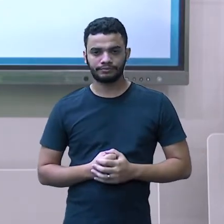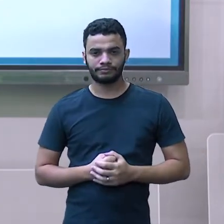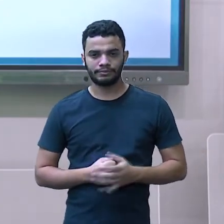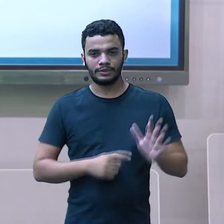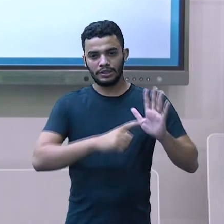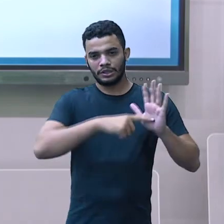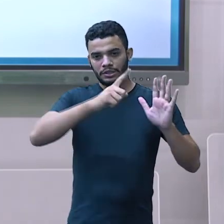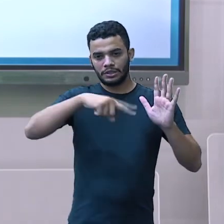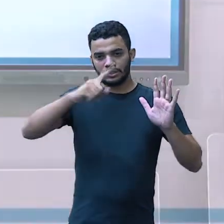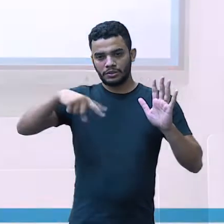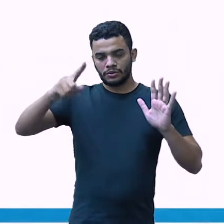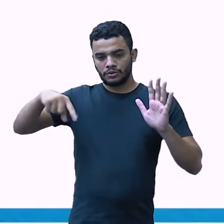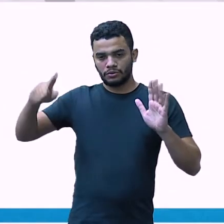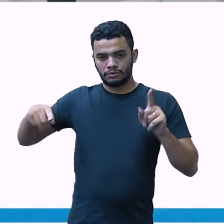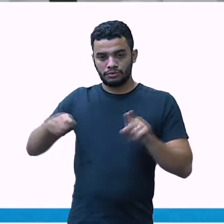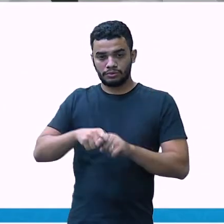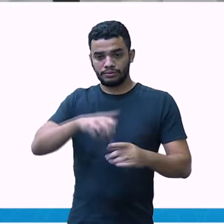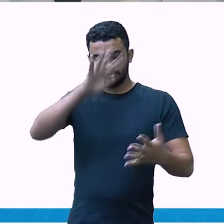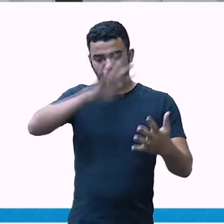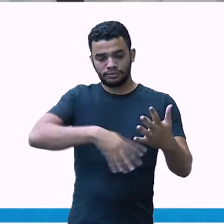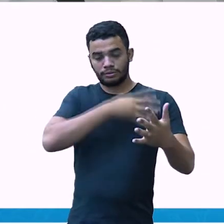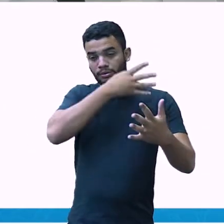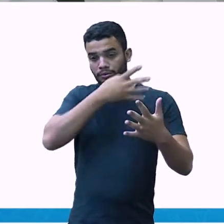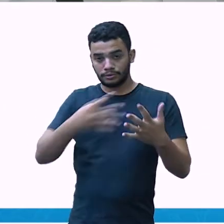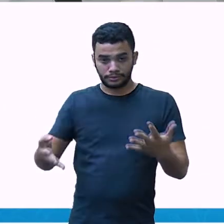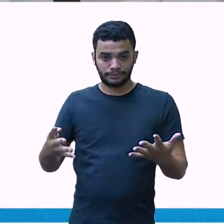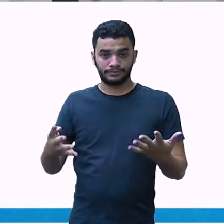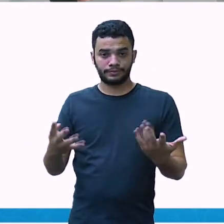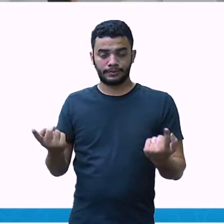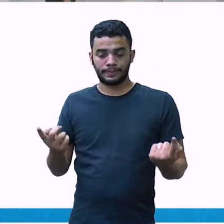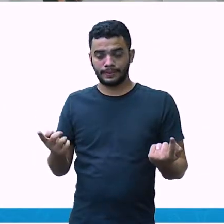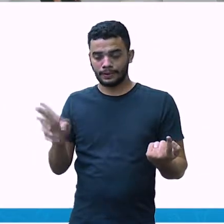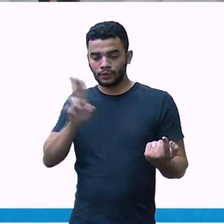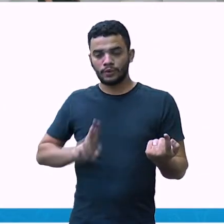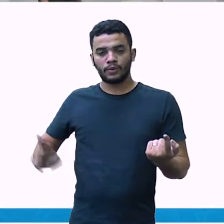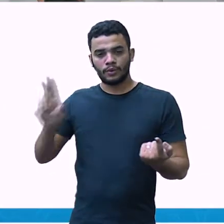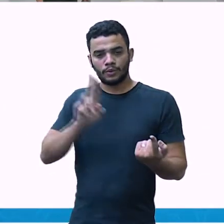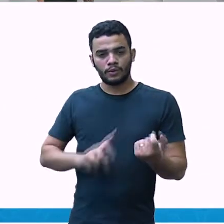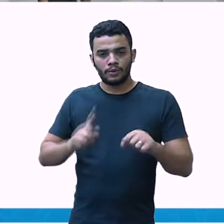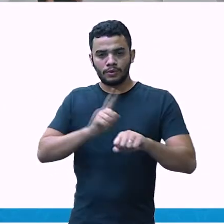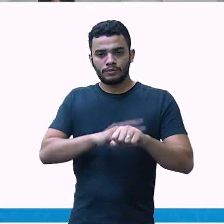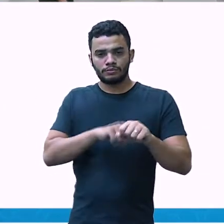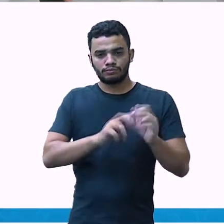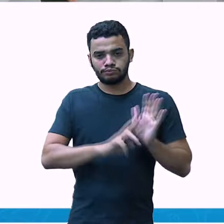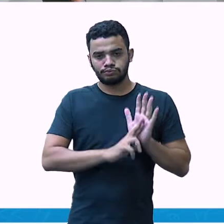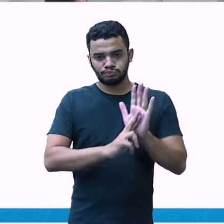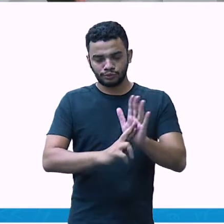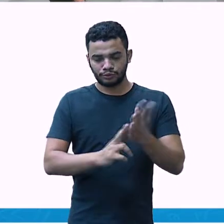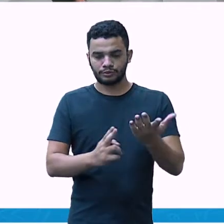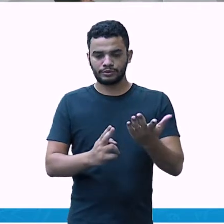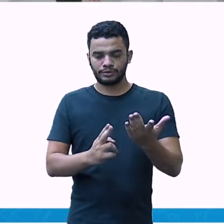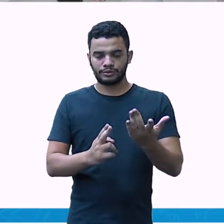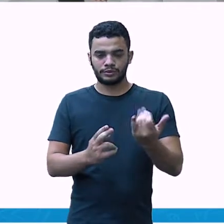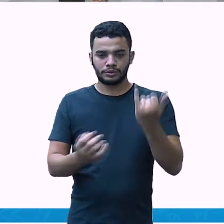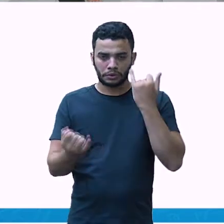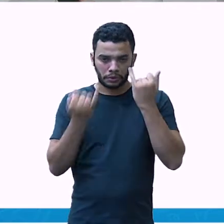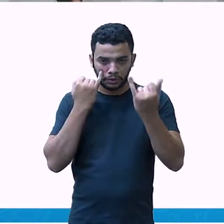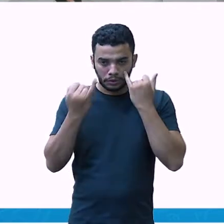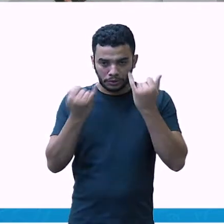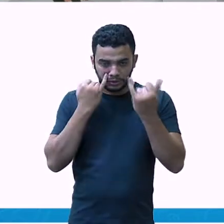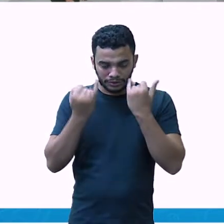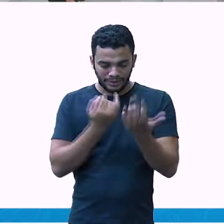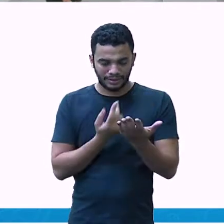e tabelas, utilizadas na representação dos dados de uma pesquisa. Para evitar